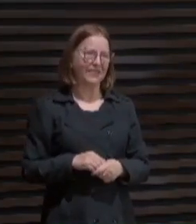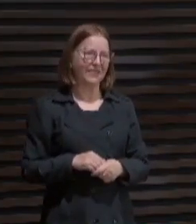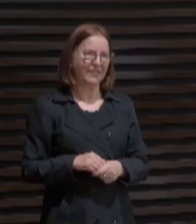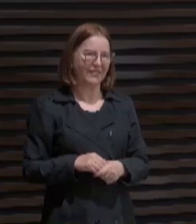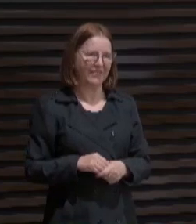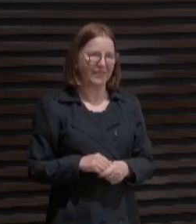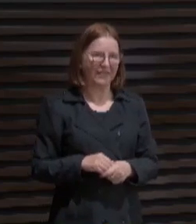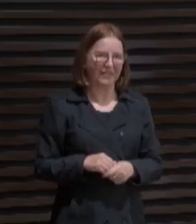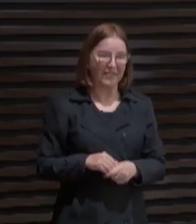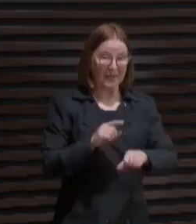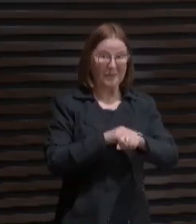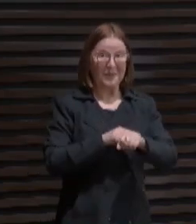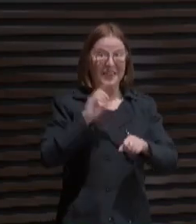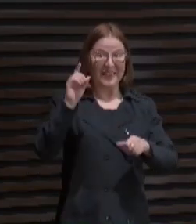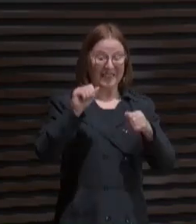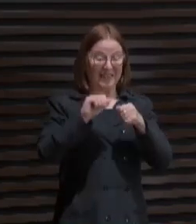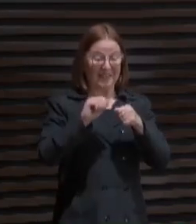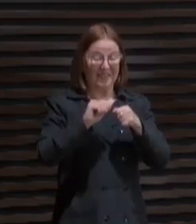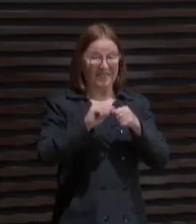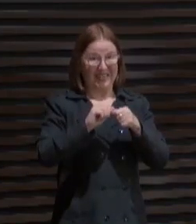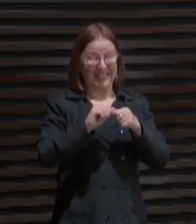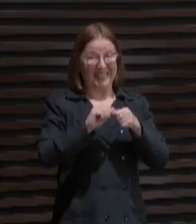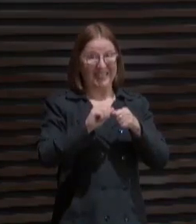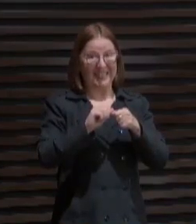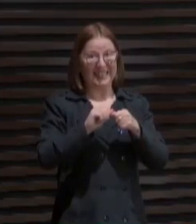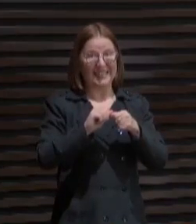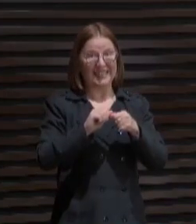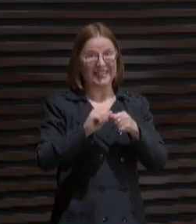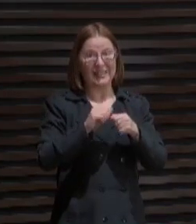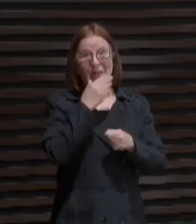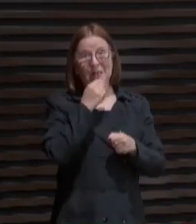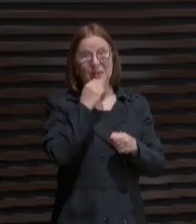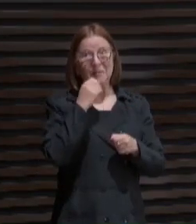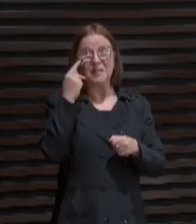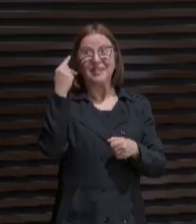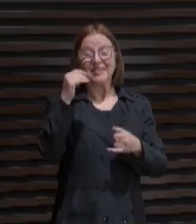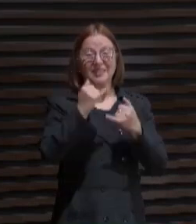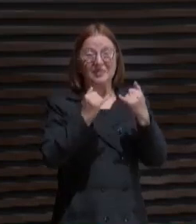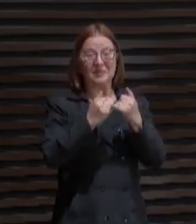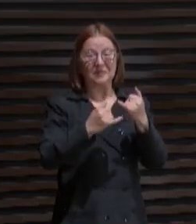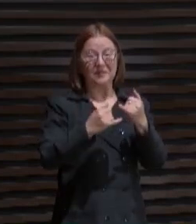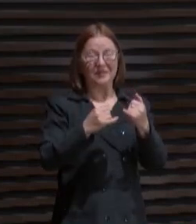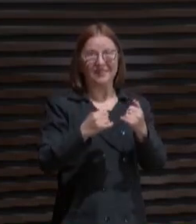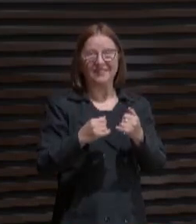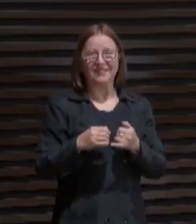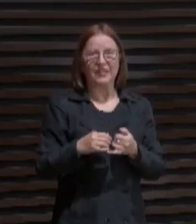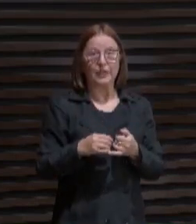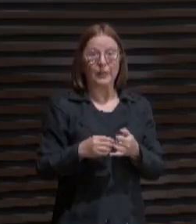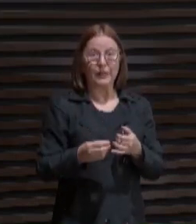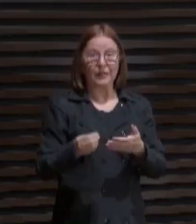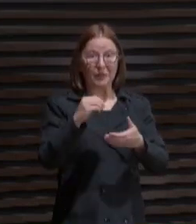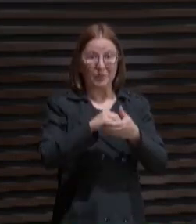Quando Deus fez o homem à sua imagem e semelhança, Ele colocou dentro do coração de cada um de nós